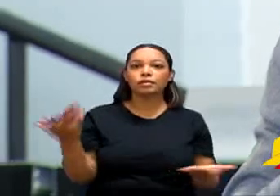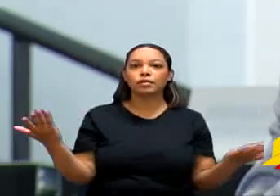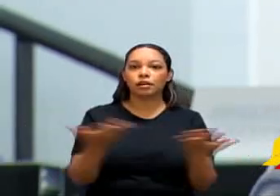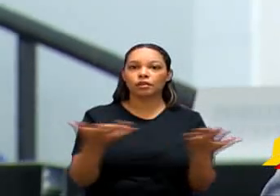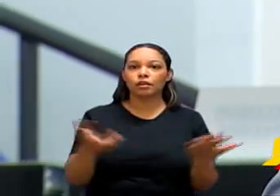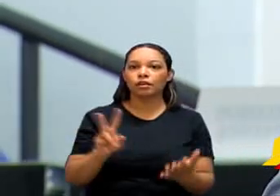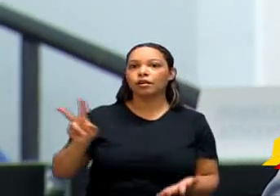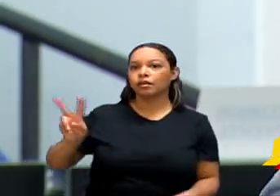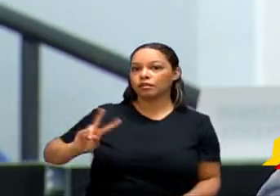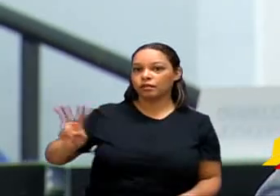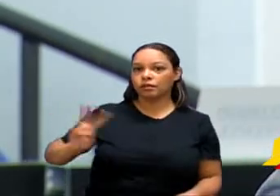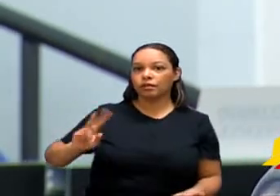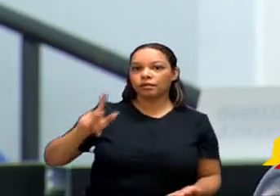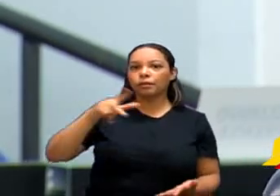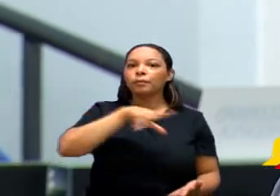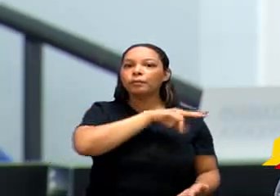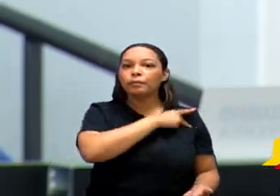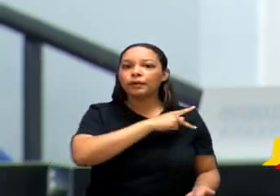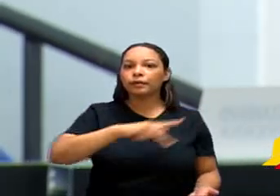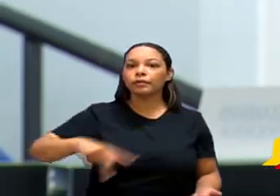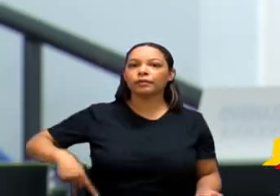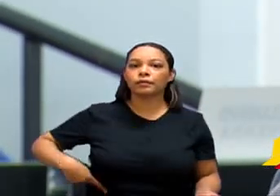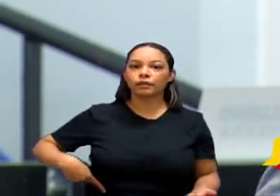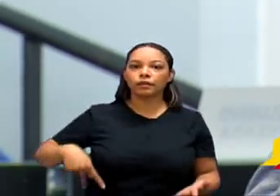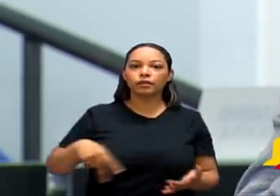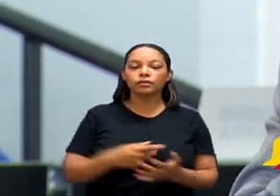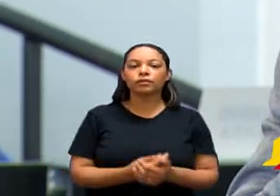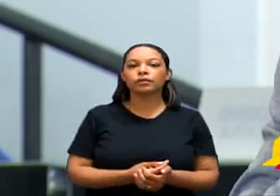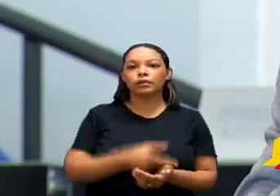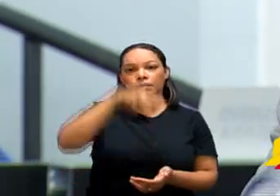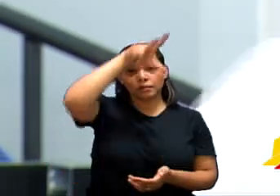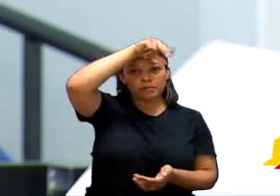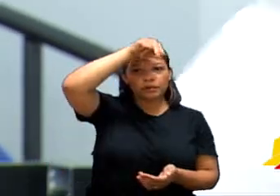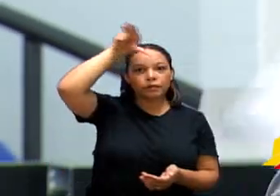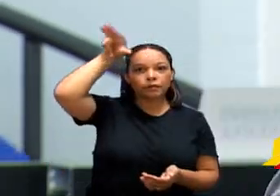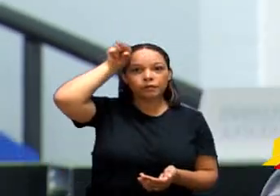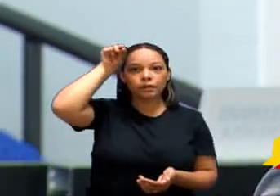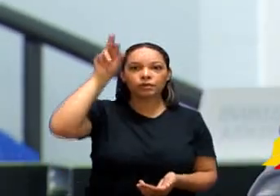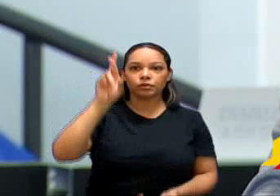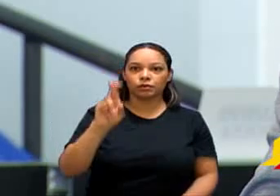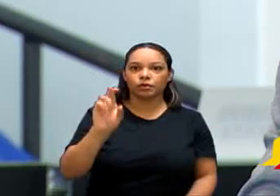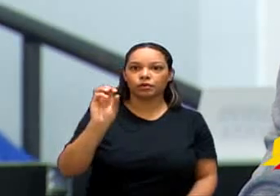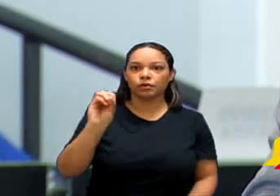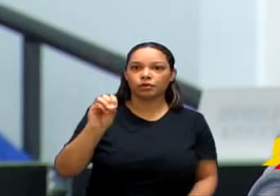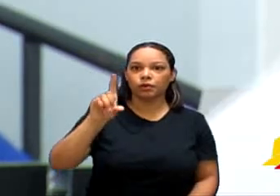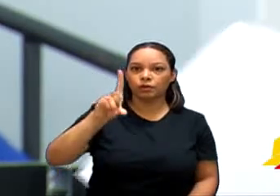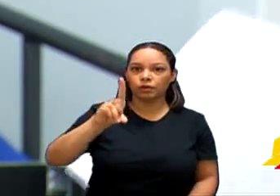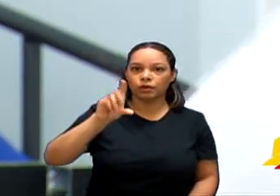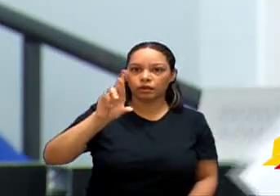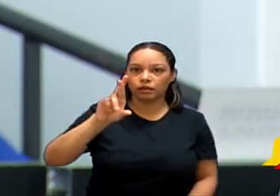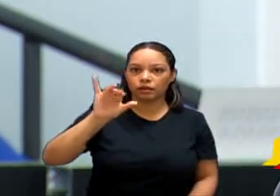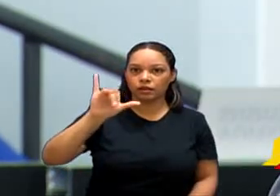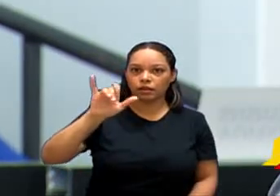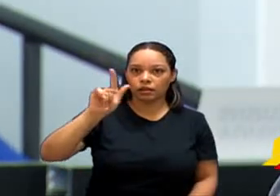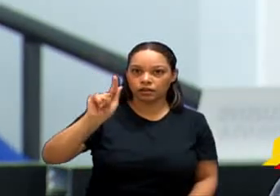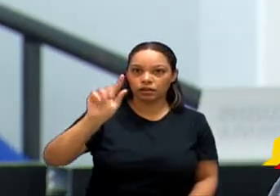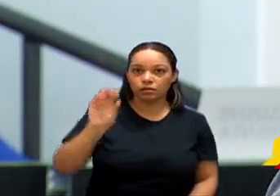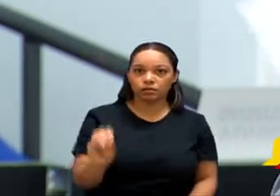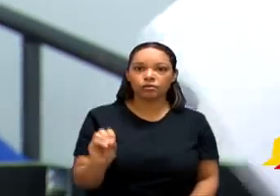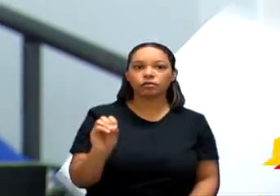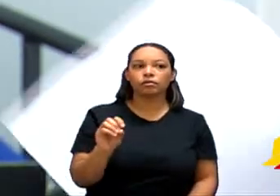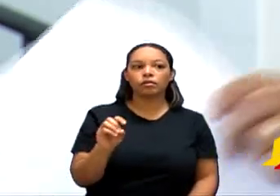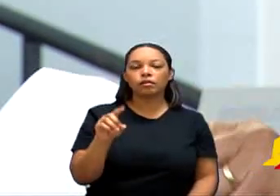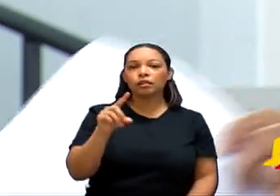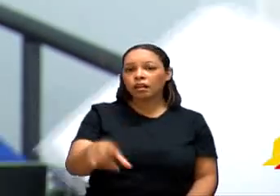agora, junto com a gente, tem um anseio que ali fique mesmo essa área para os barganheiros, para quem está empreendendo lá na área